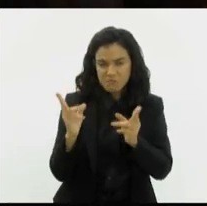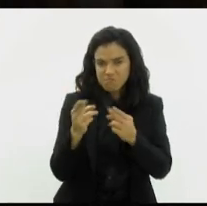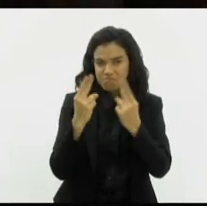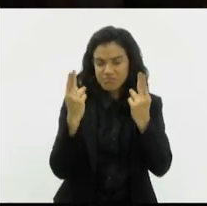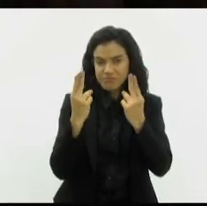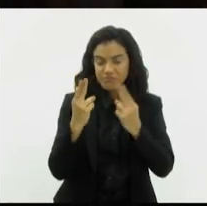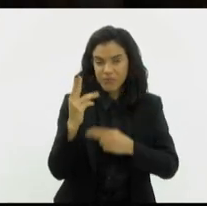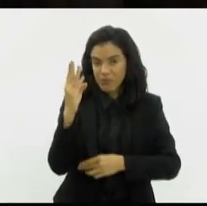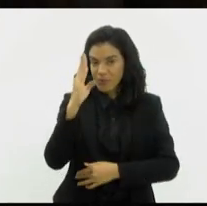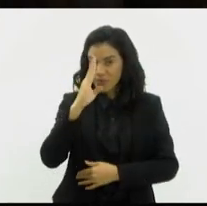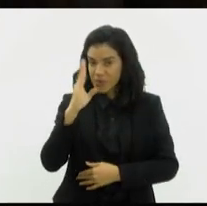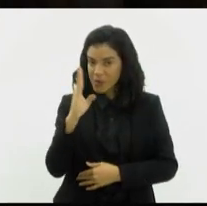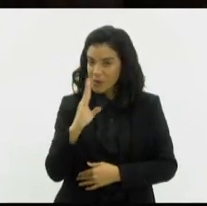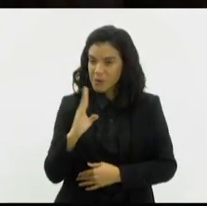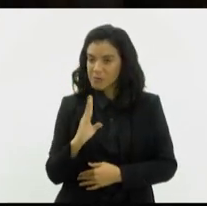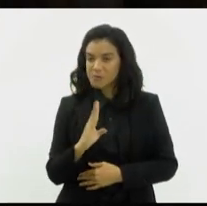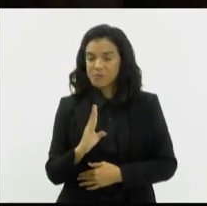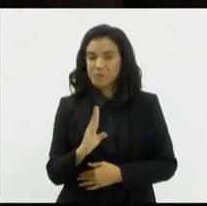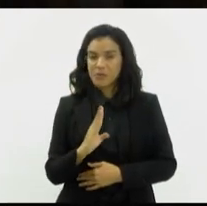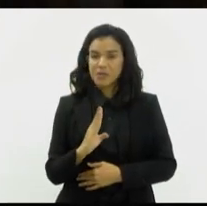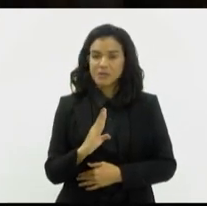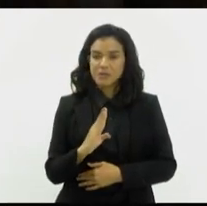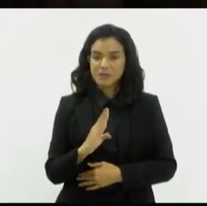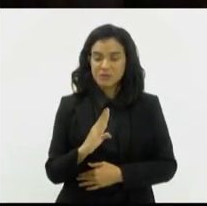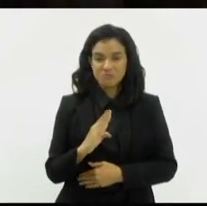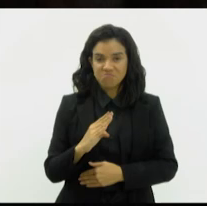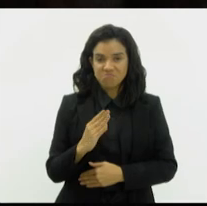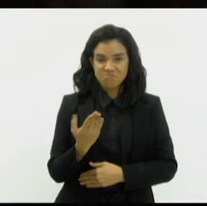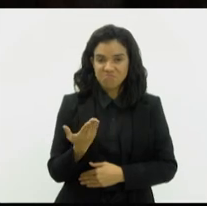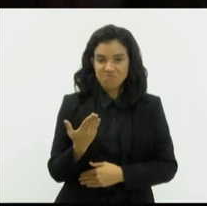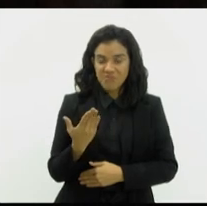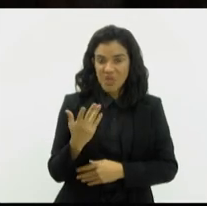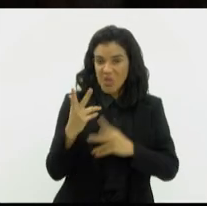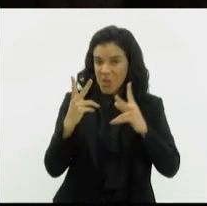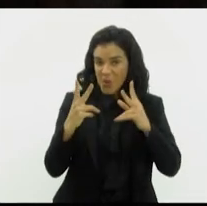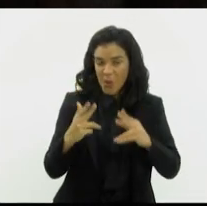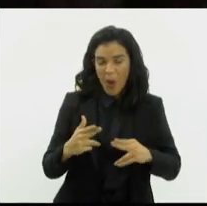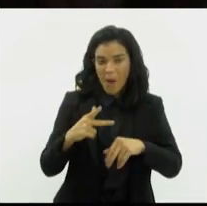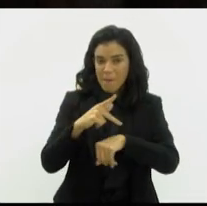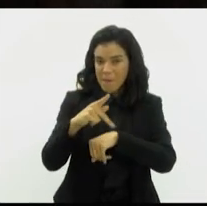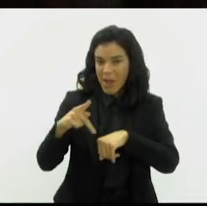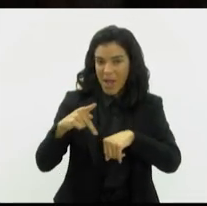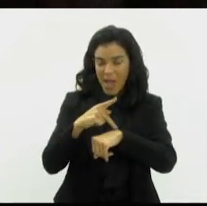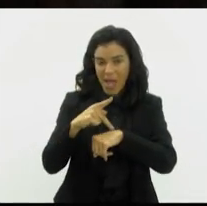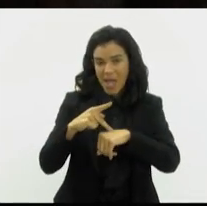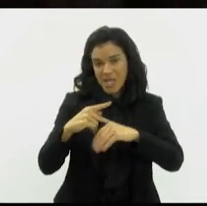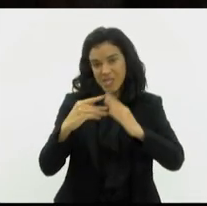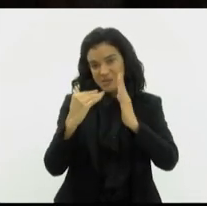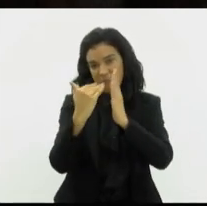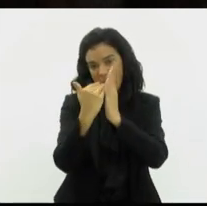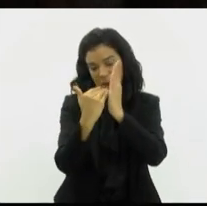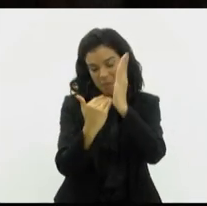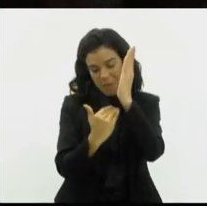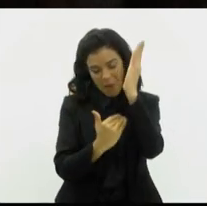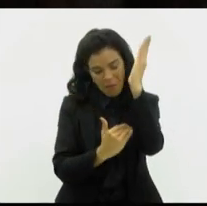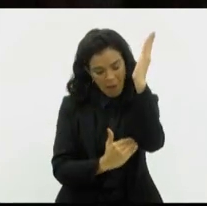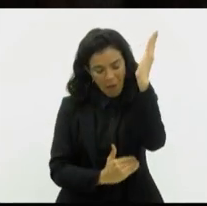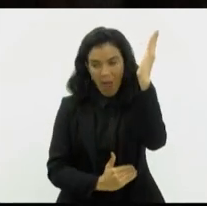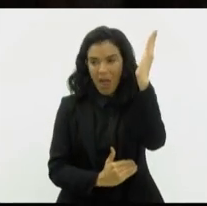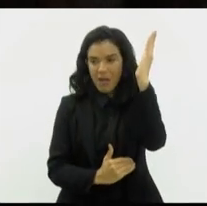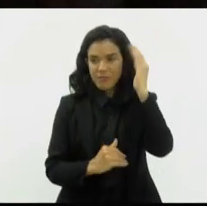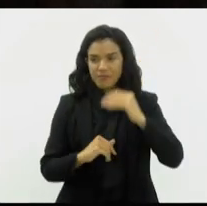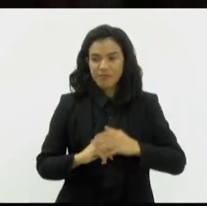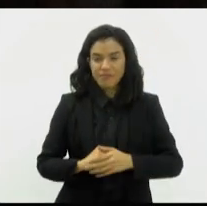O Brasil, nivelado nos países de 8ª categoria,